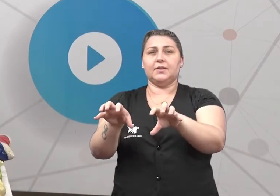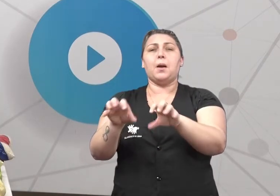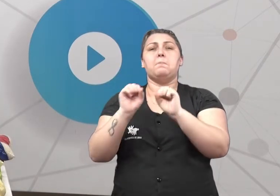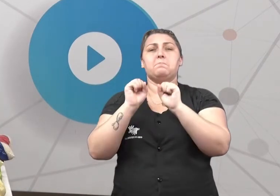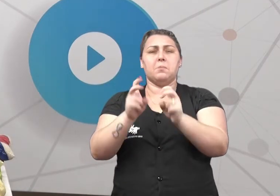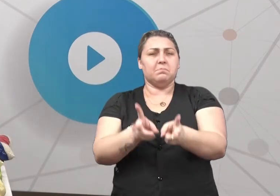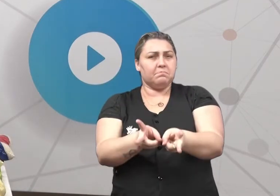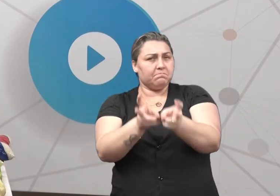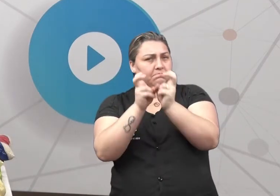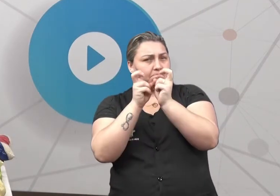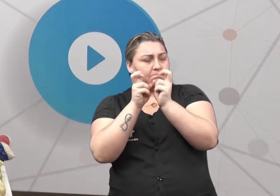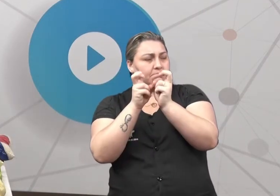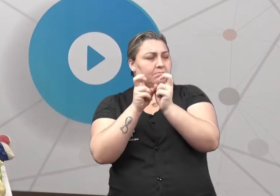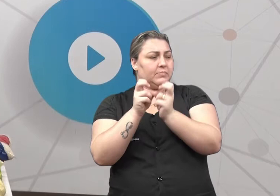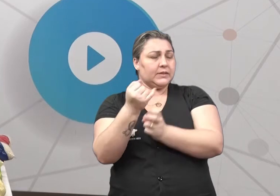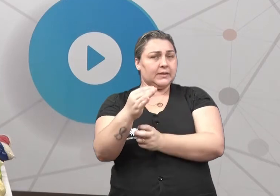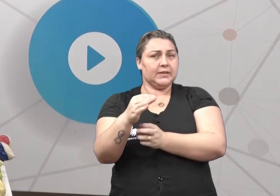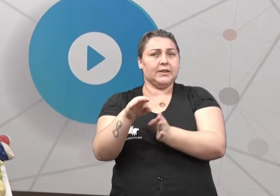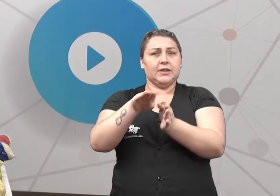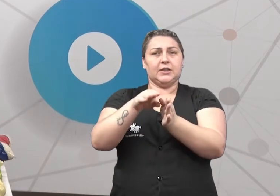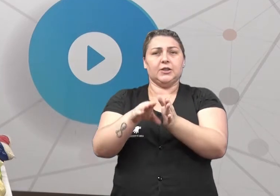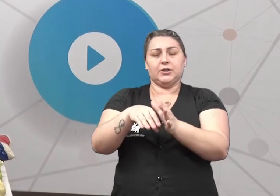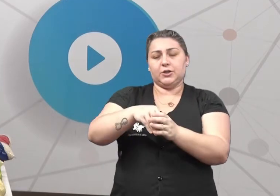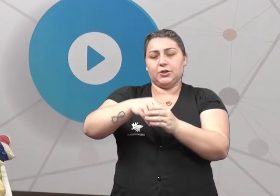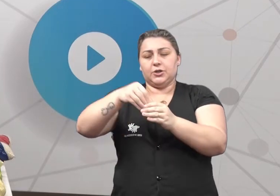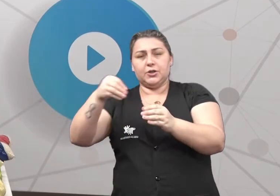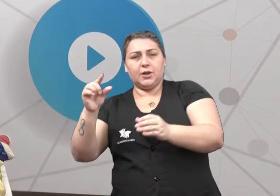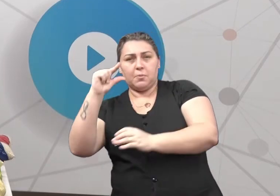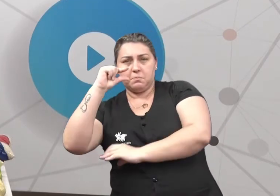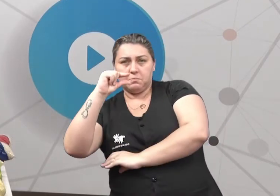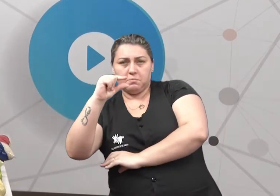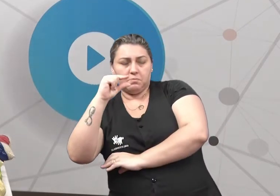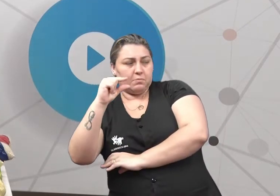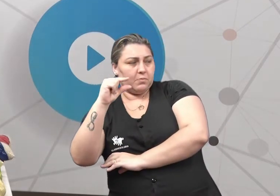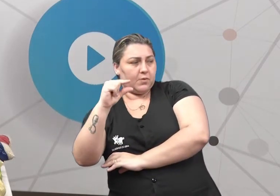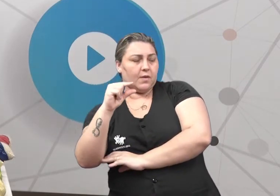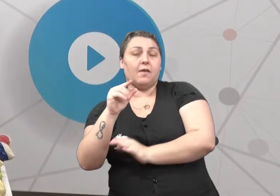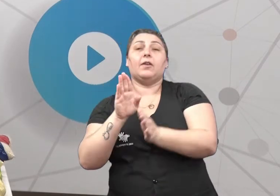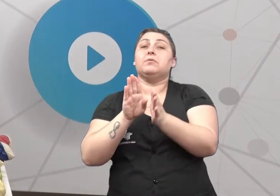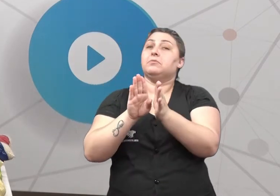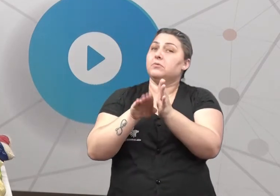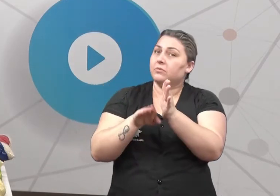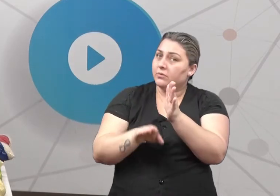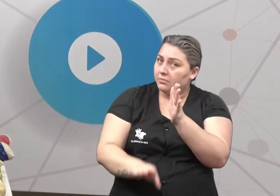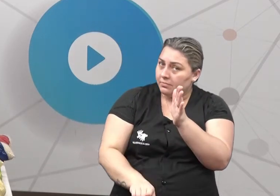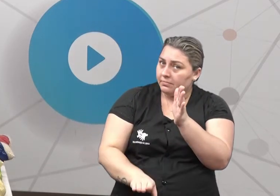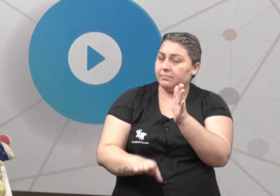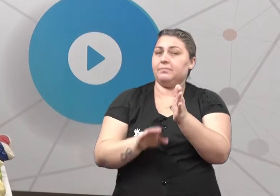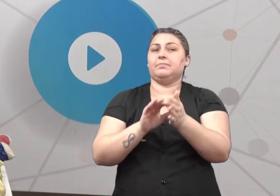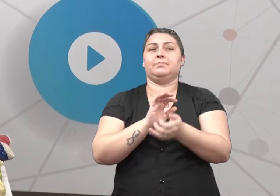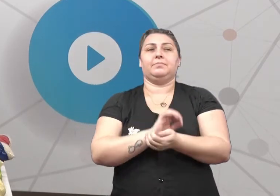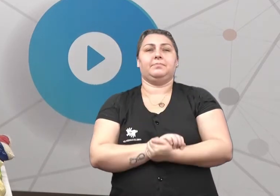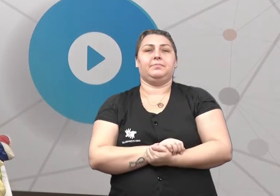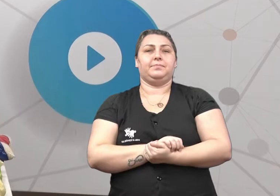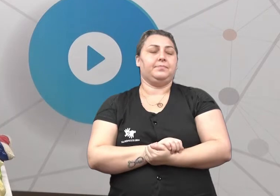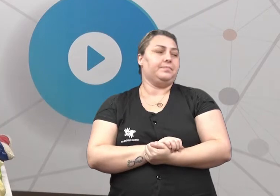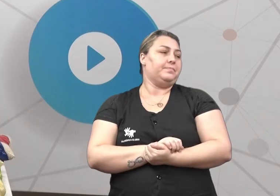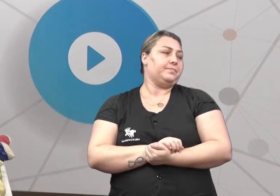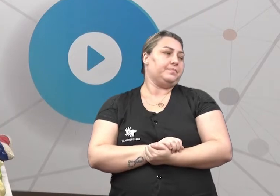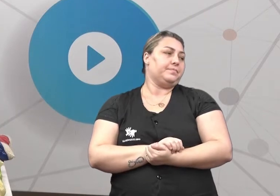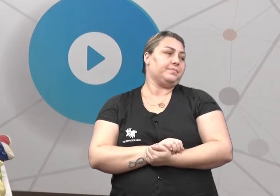pode perceber. Se a gente tirar mais um pouquinho, ó, já ficou menos, já ficou